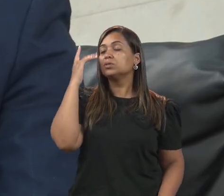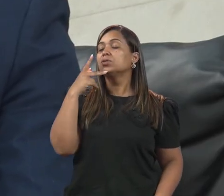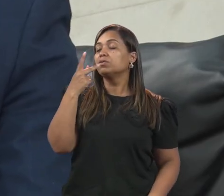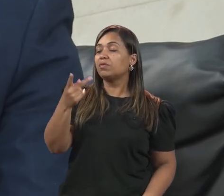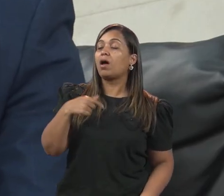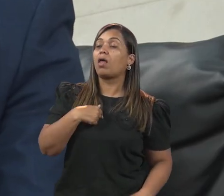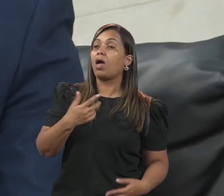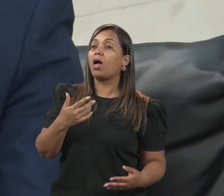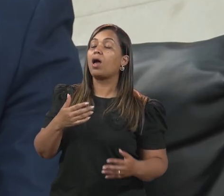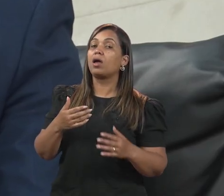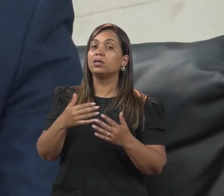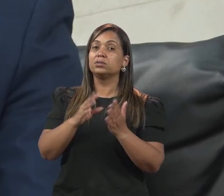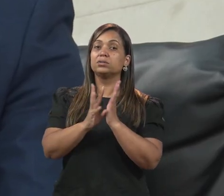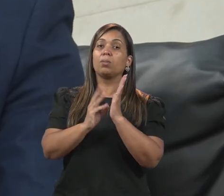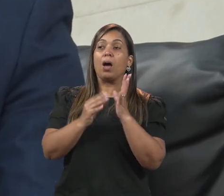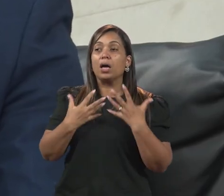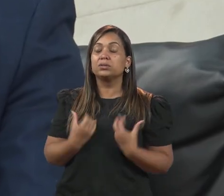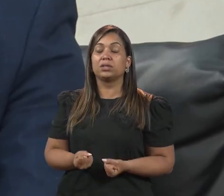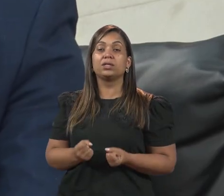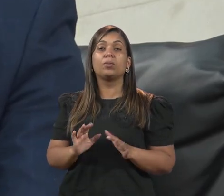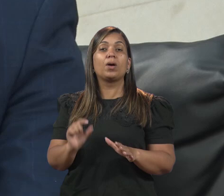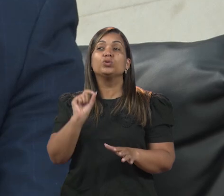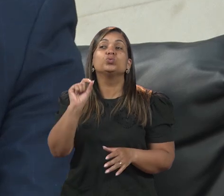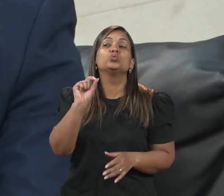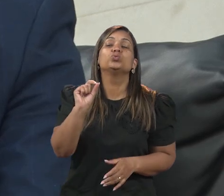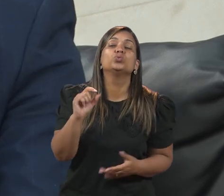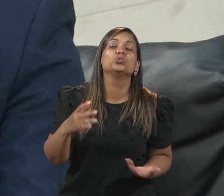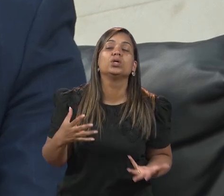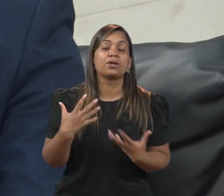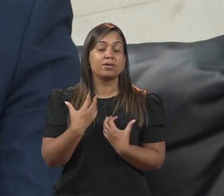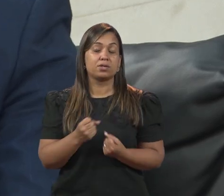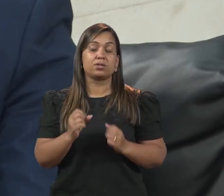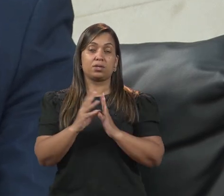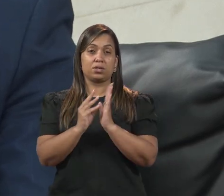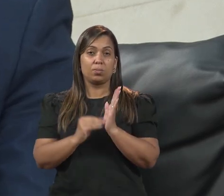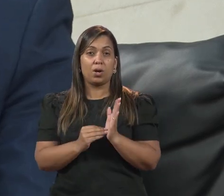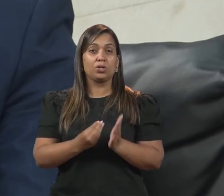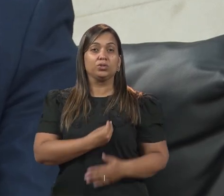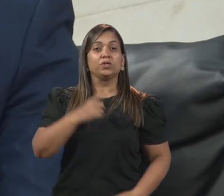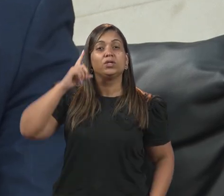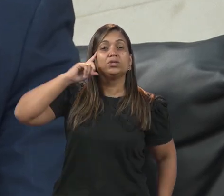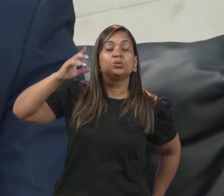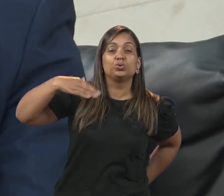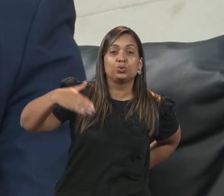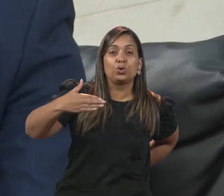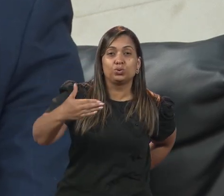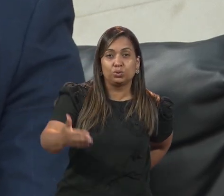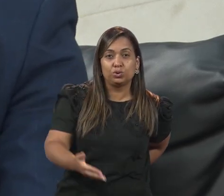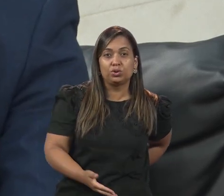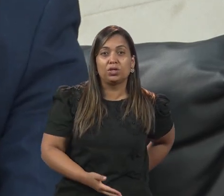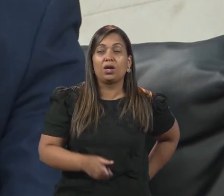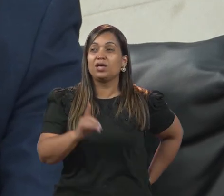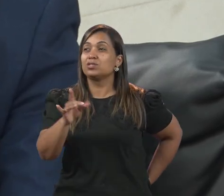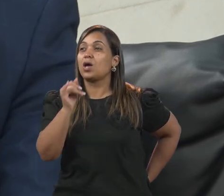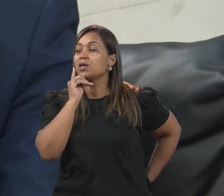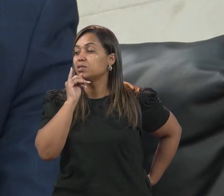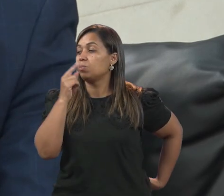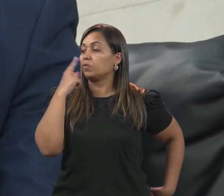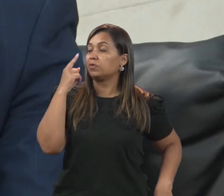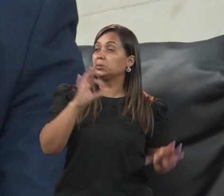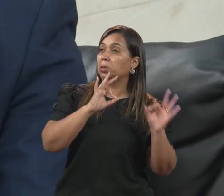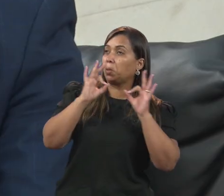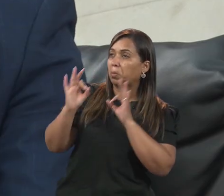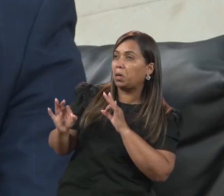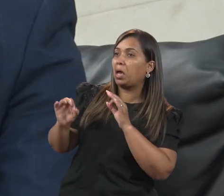e abraçam essa pauta. Mas o que de fato é abraçar essa causa que nós vivenciamos todos os dias? Não é só você acompanhar